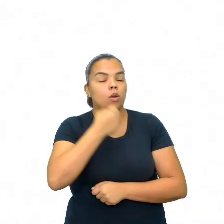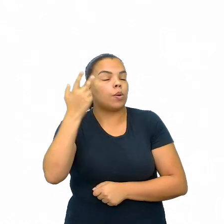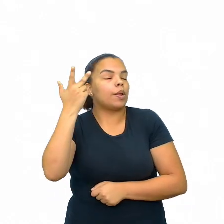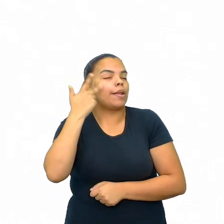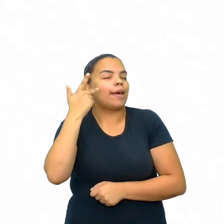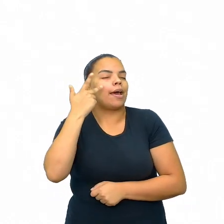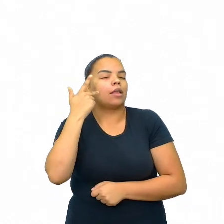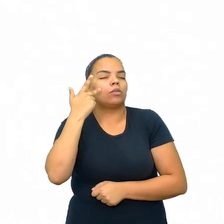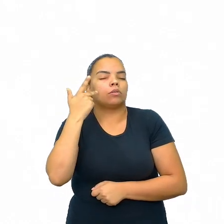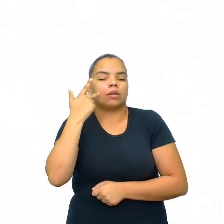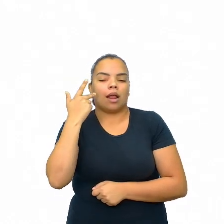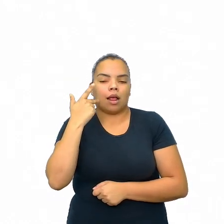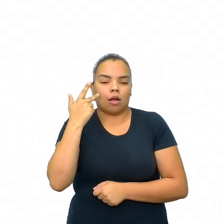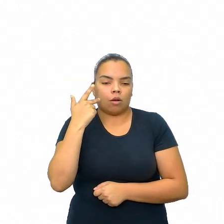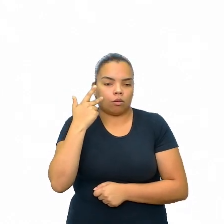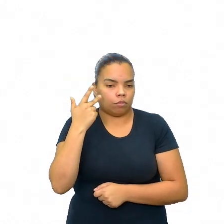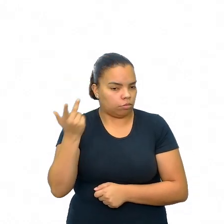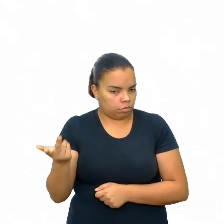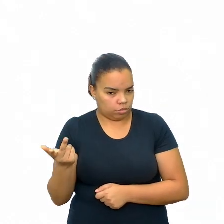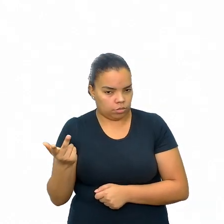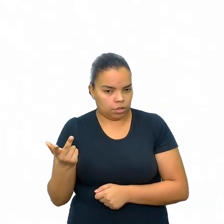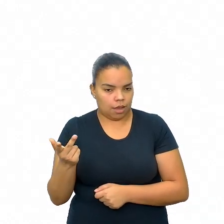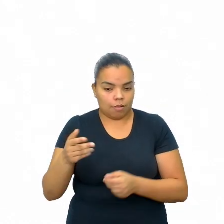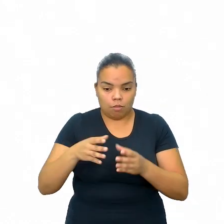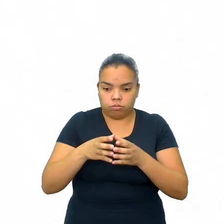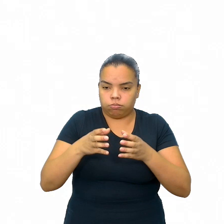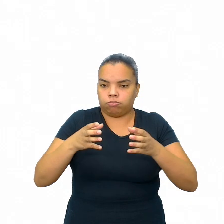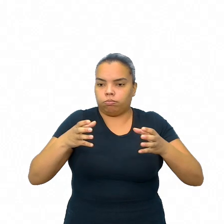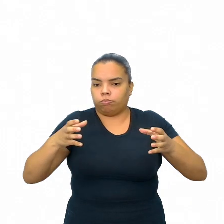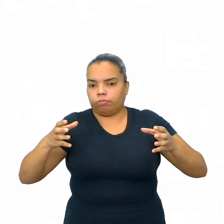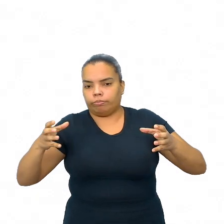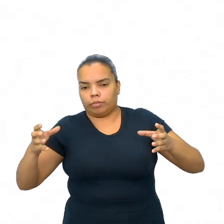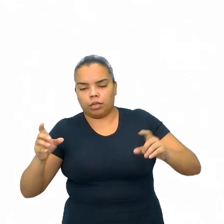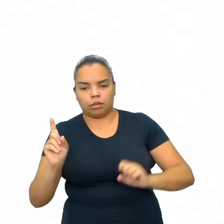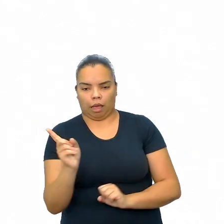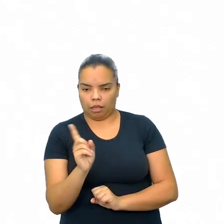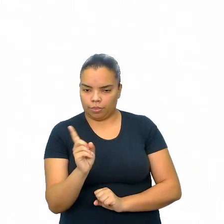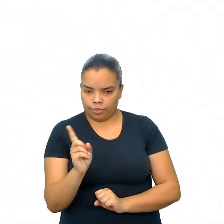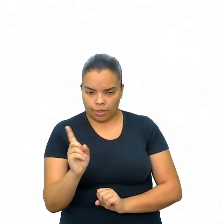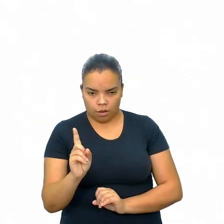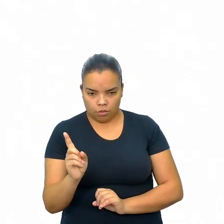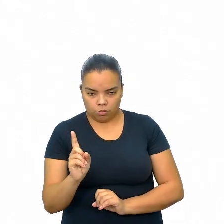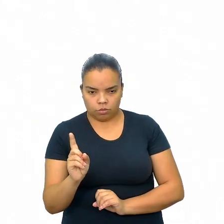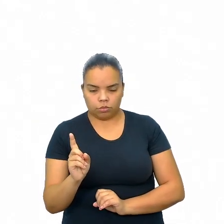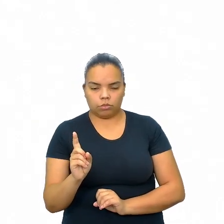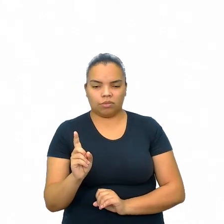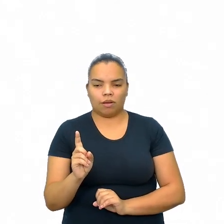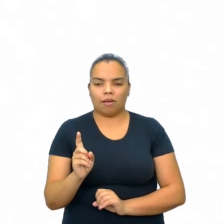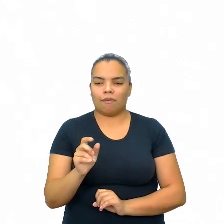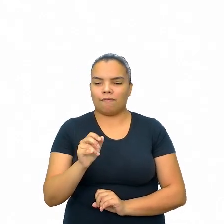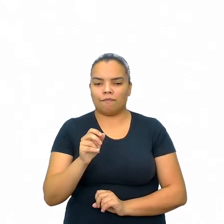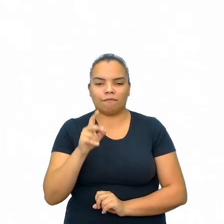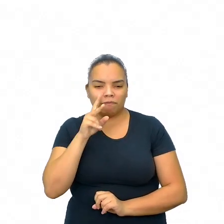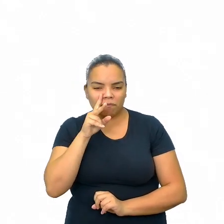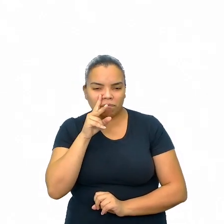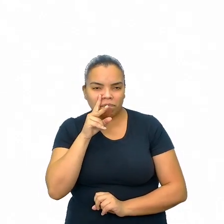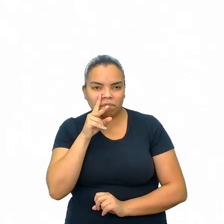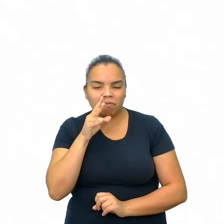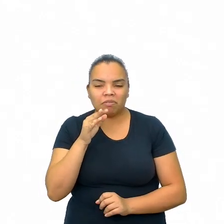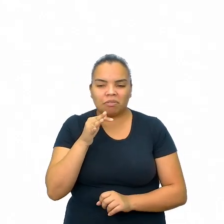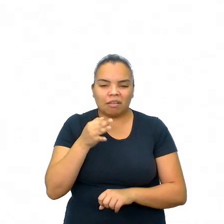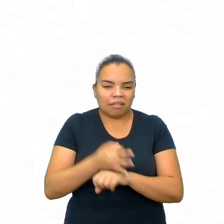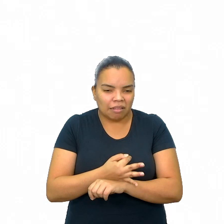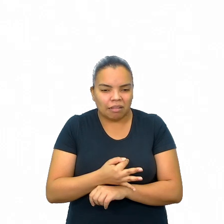possível, buscando não expandir partes do número durante o ditado, ou seja, forçar partes